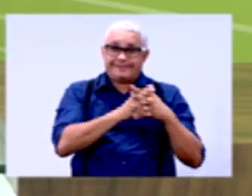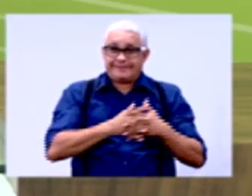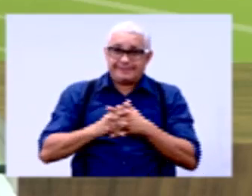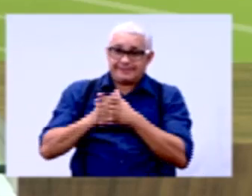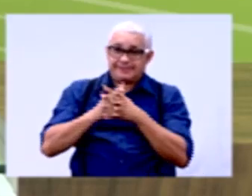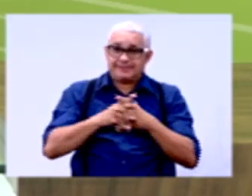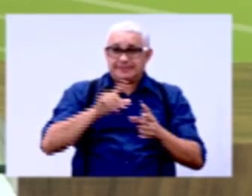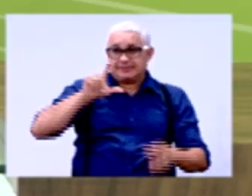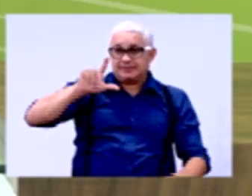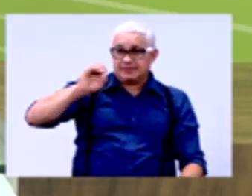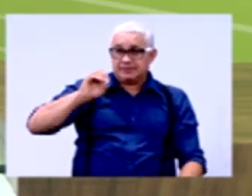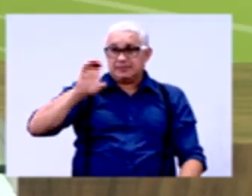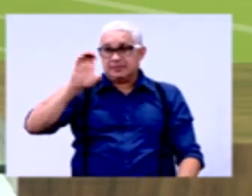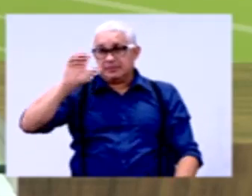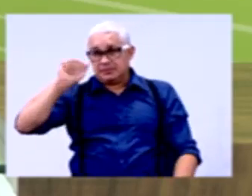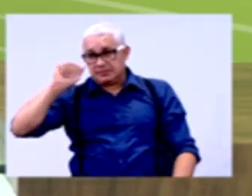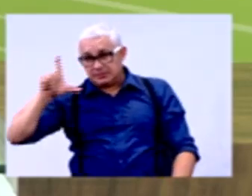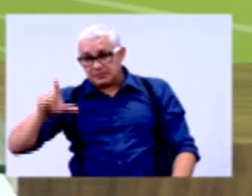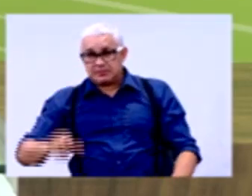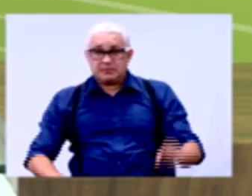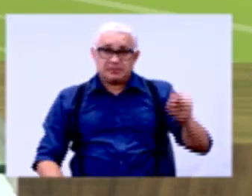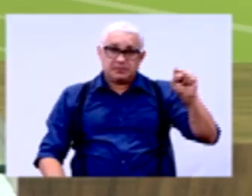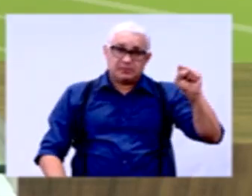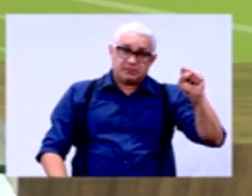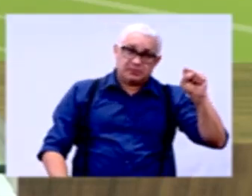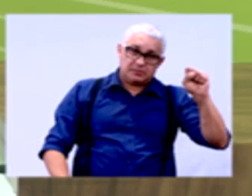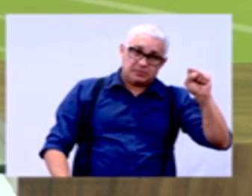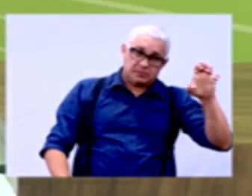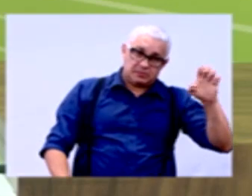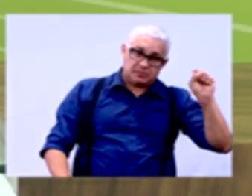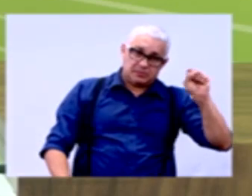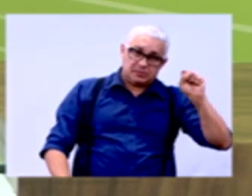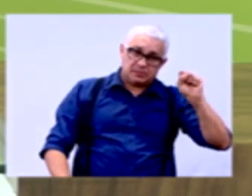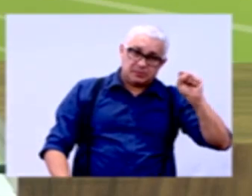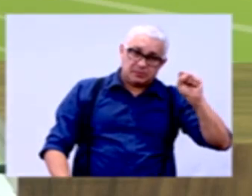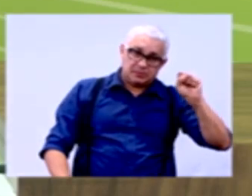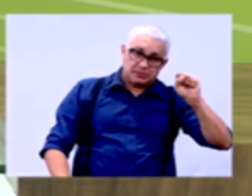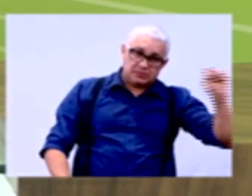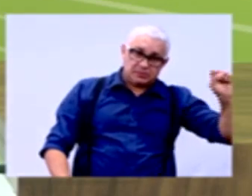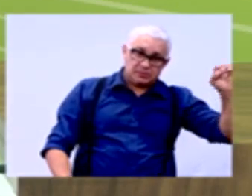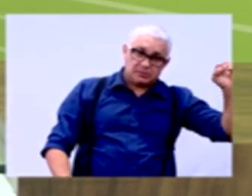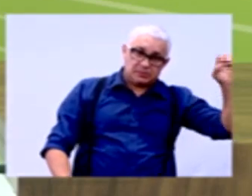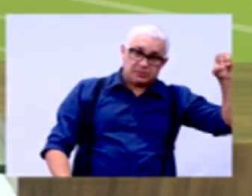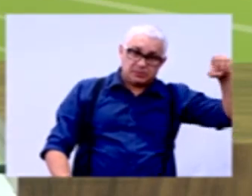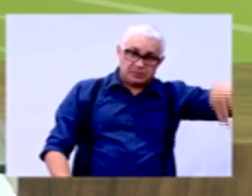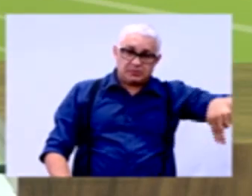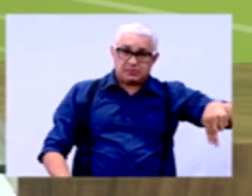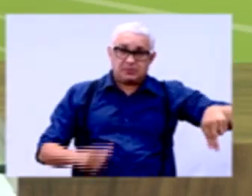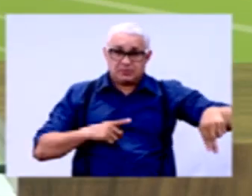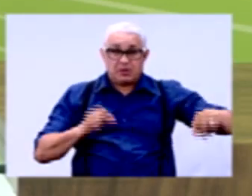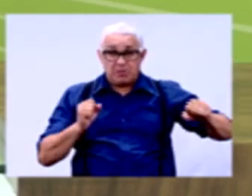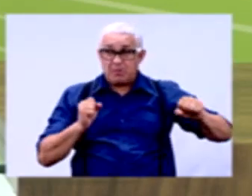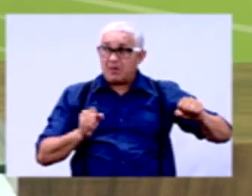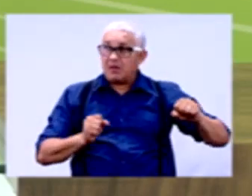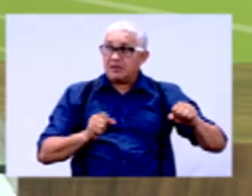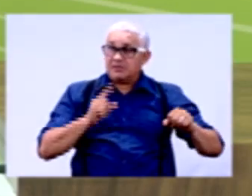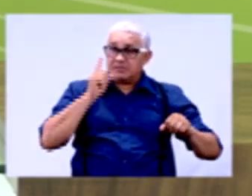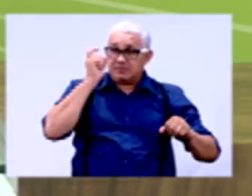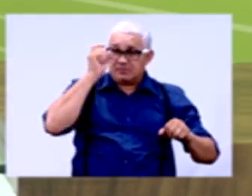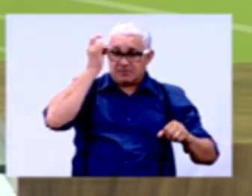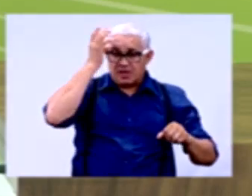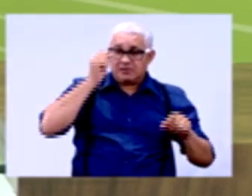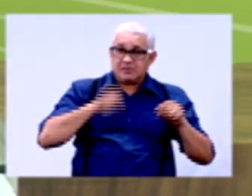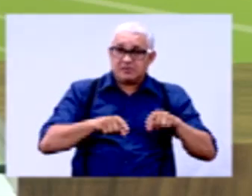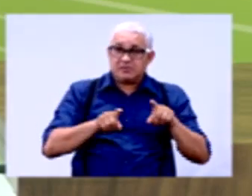entre local e session, e isso daí pode fazer com que uma questão, uma alternativa fácil, a gente